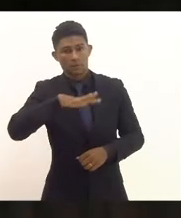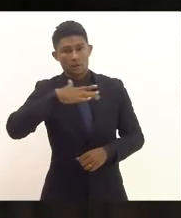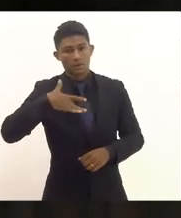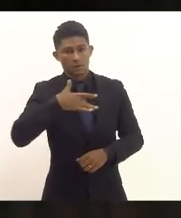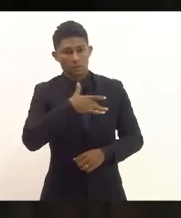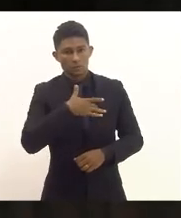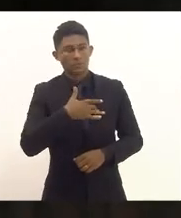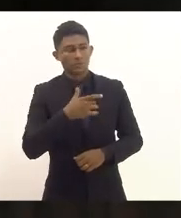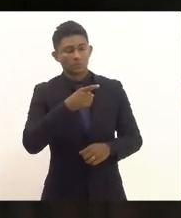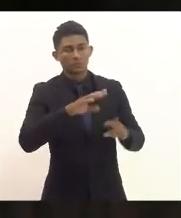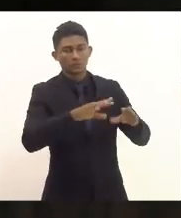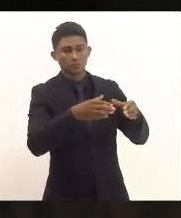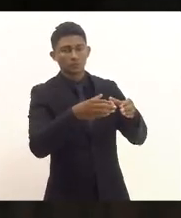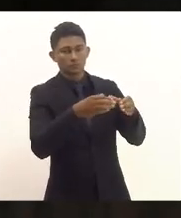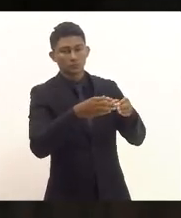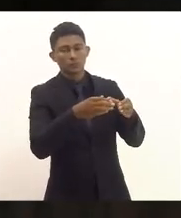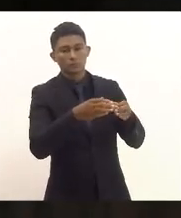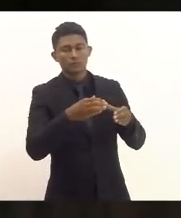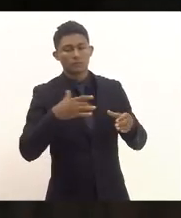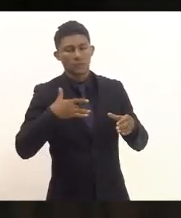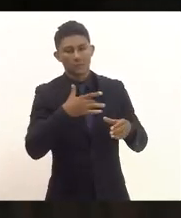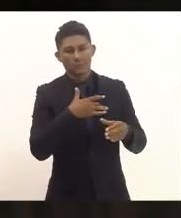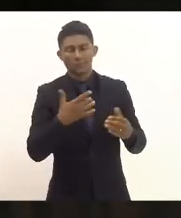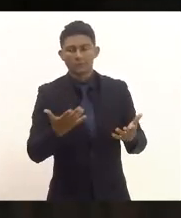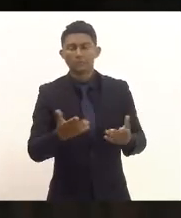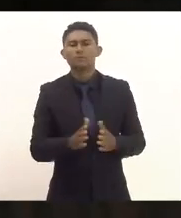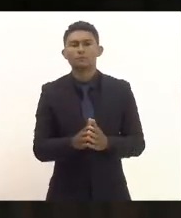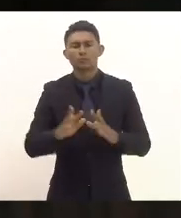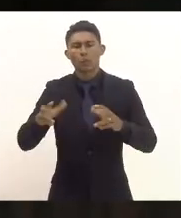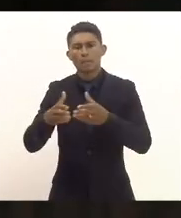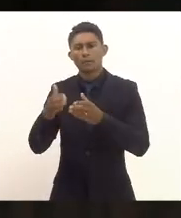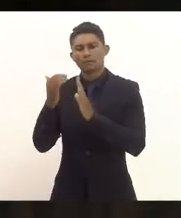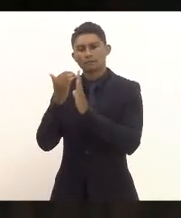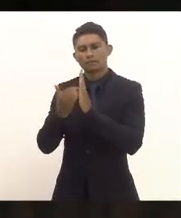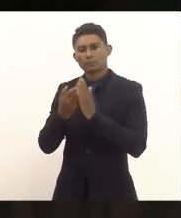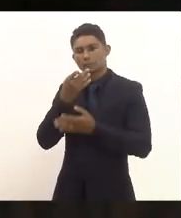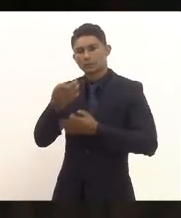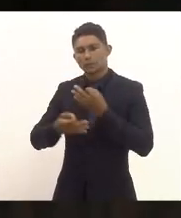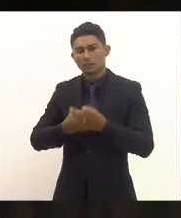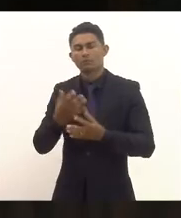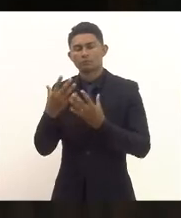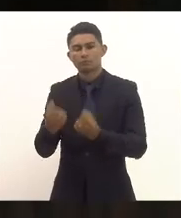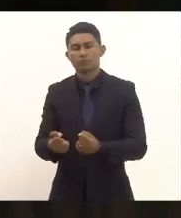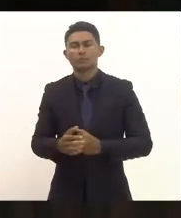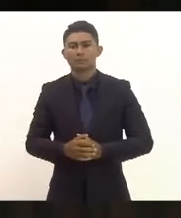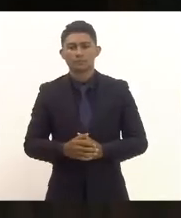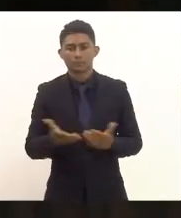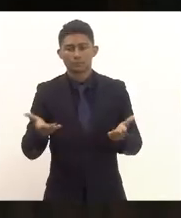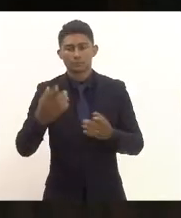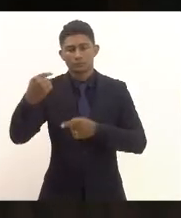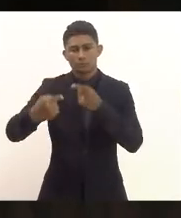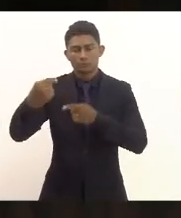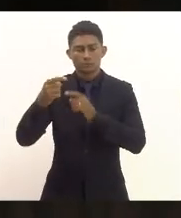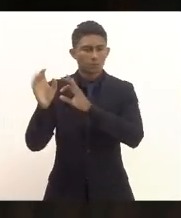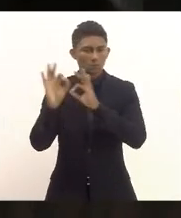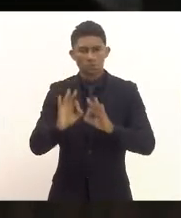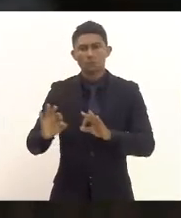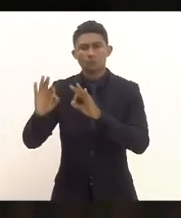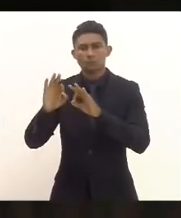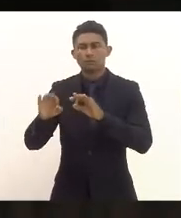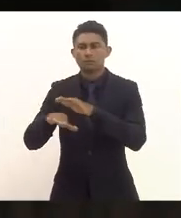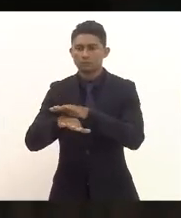Janeiro Depeche Mode da comissão de normas internas e proposições externas favorável ela turístico Machado em discussão na África